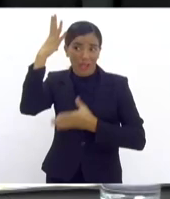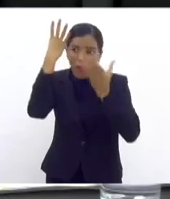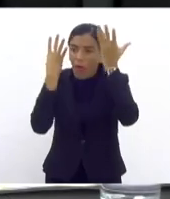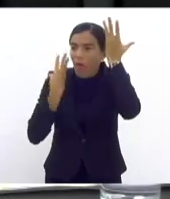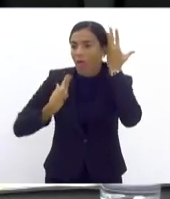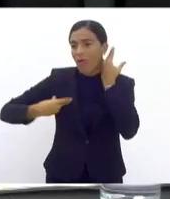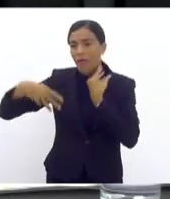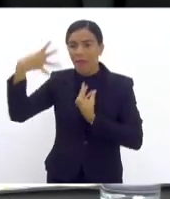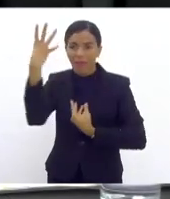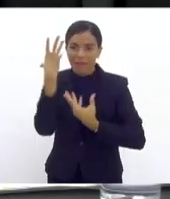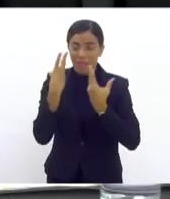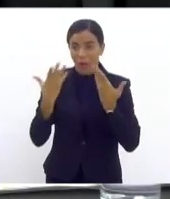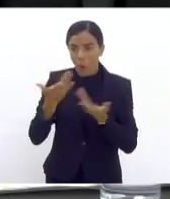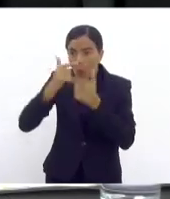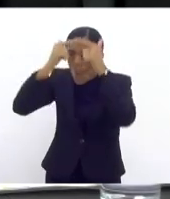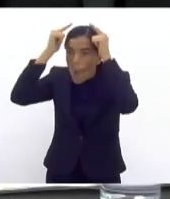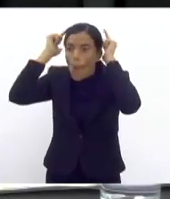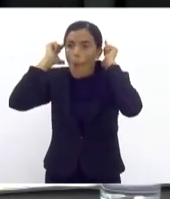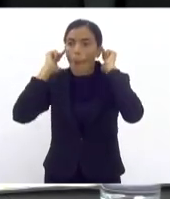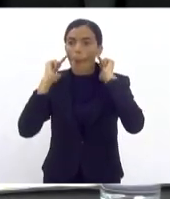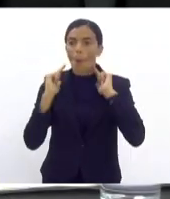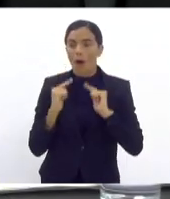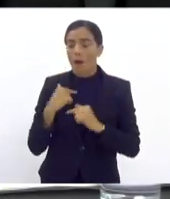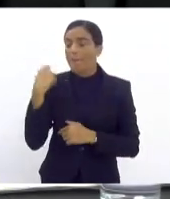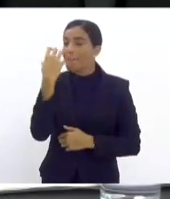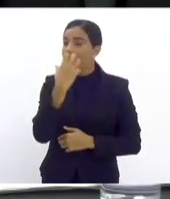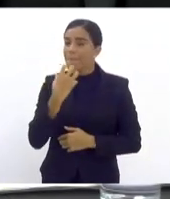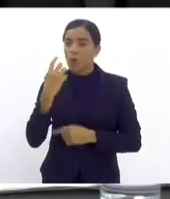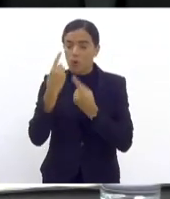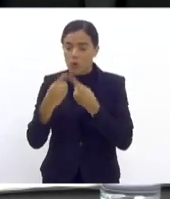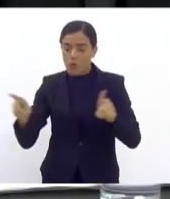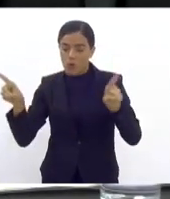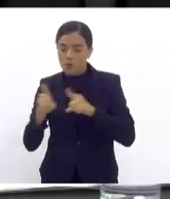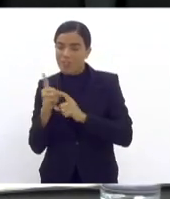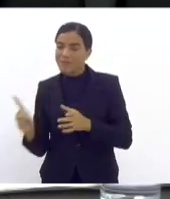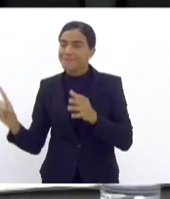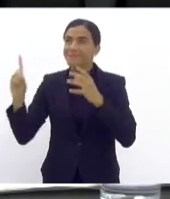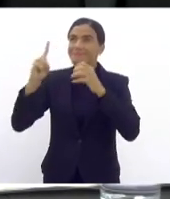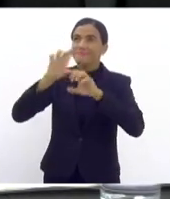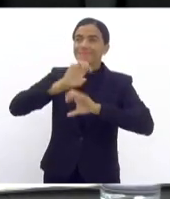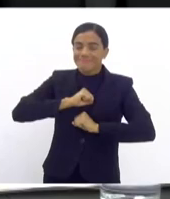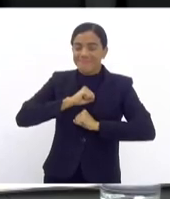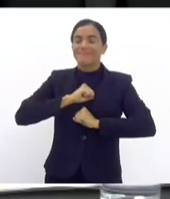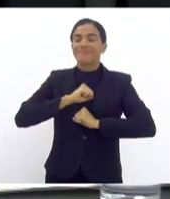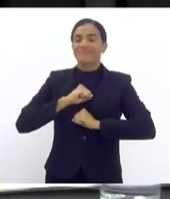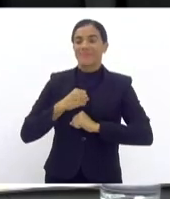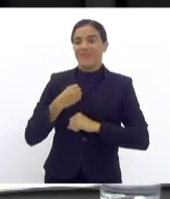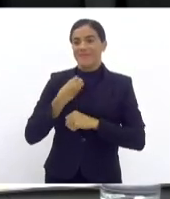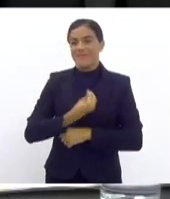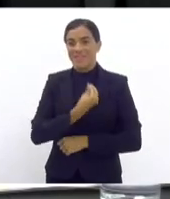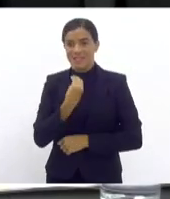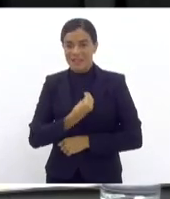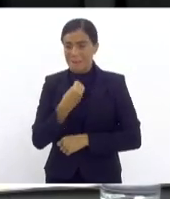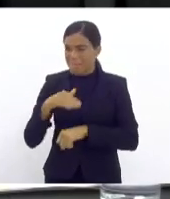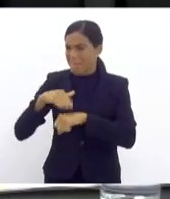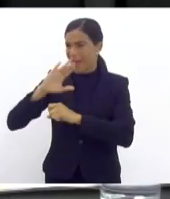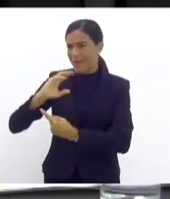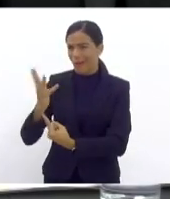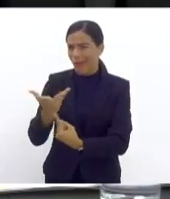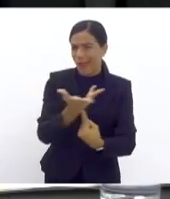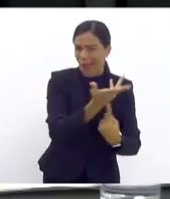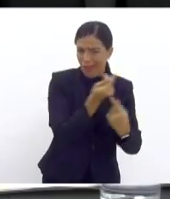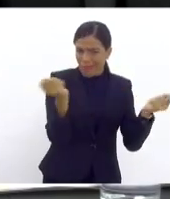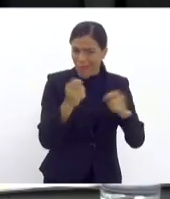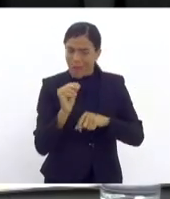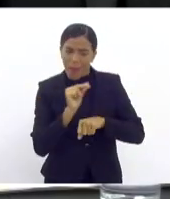Porque a música sempre fez parte da minha vida e quando eu percebi que a música ela podia ser mais do que somente arte e podia cuidar da vida